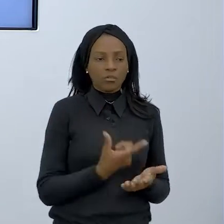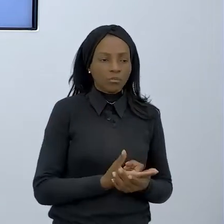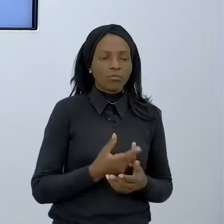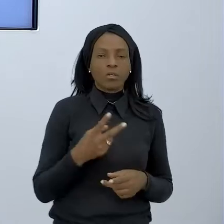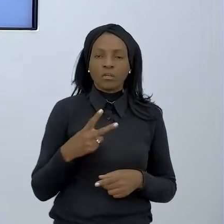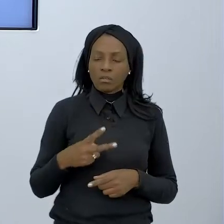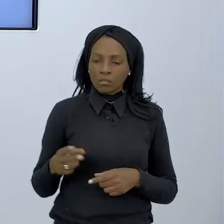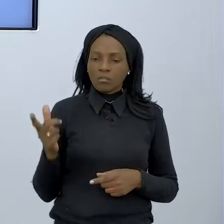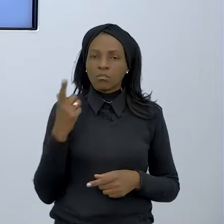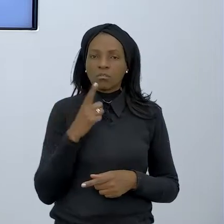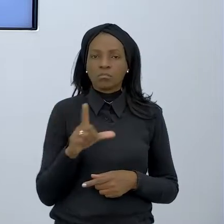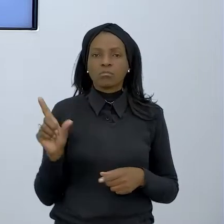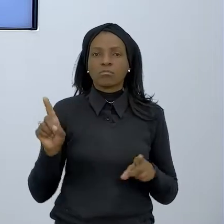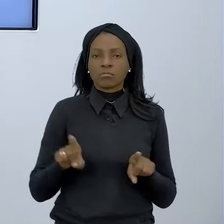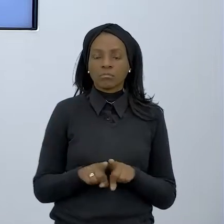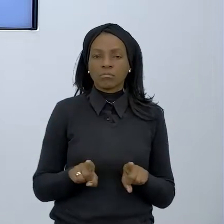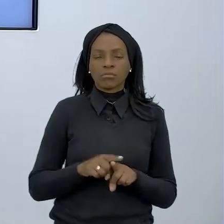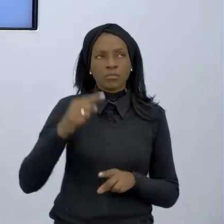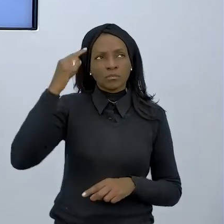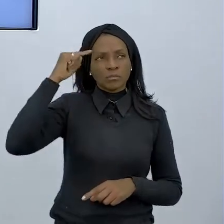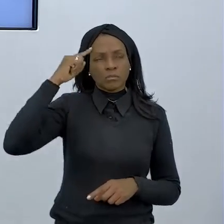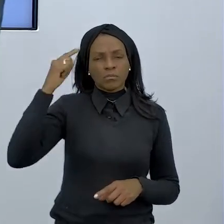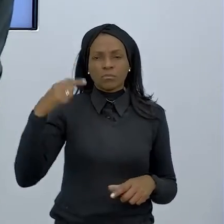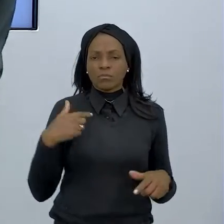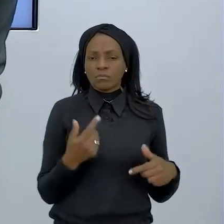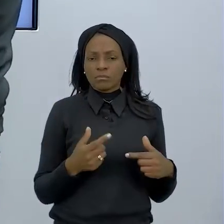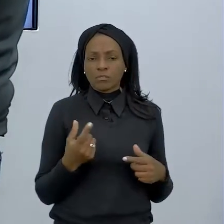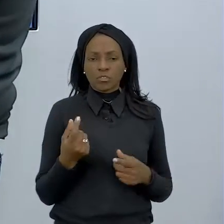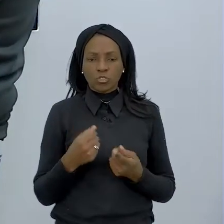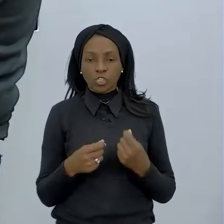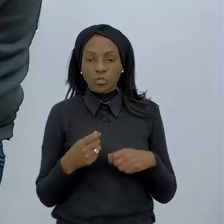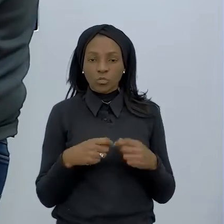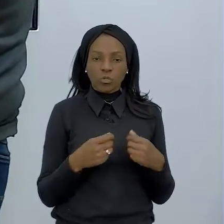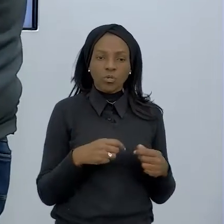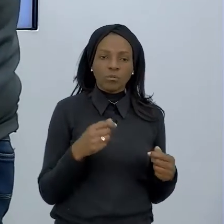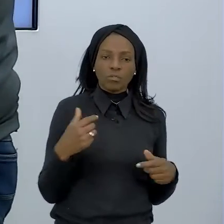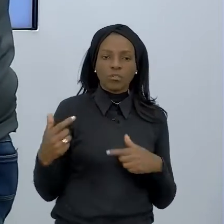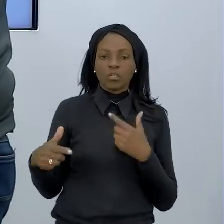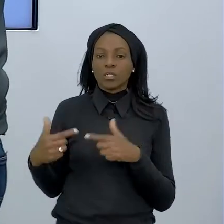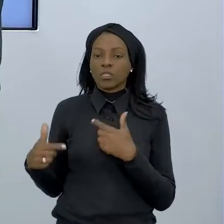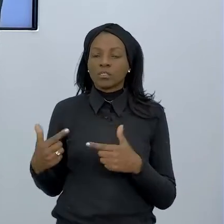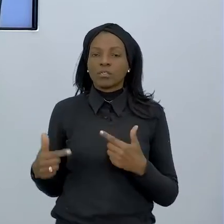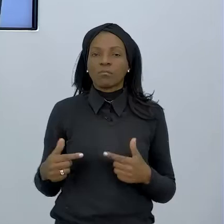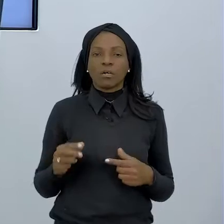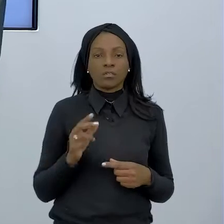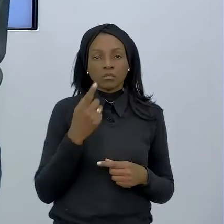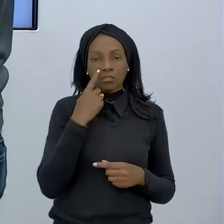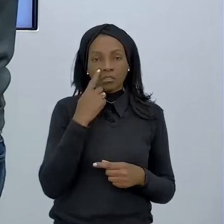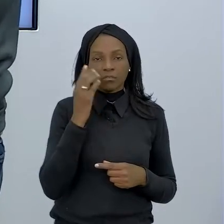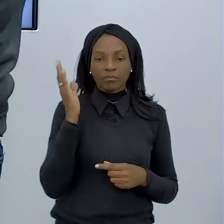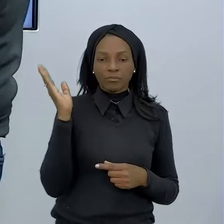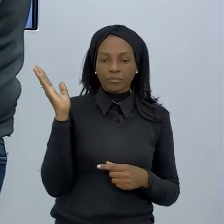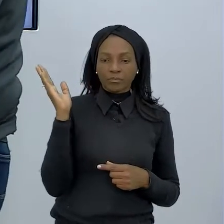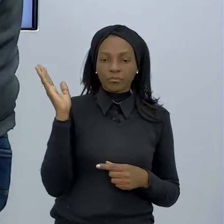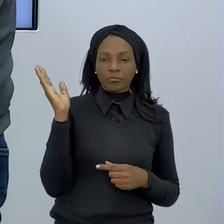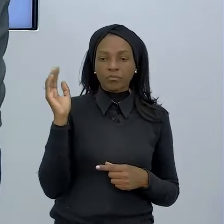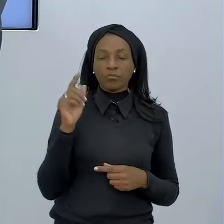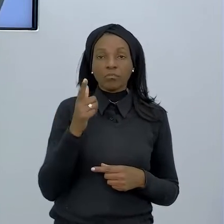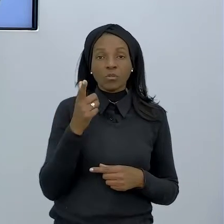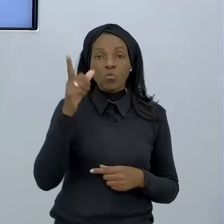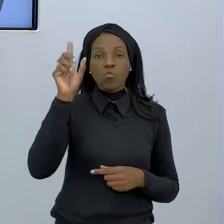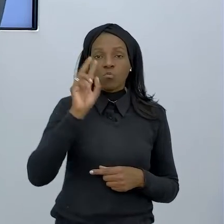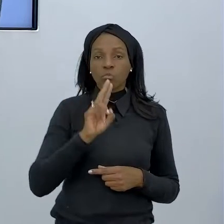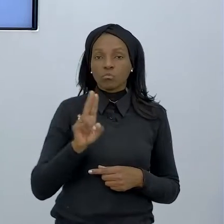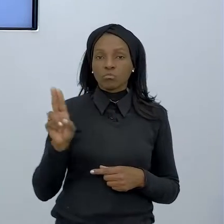pensamento econômico a trabalho, que vocês estão vendo aqui, é outro nome da nossa nomenclatura